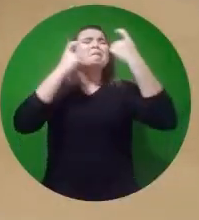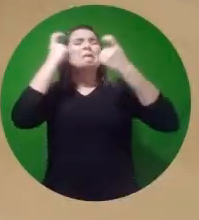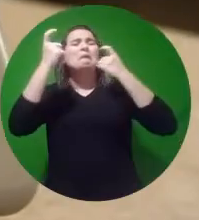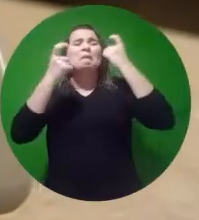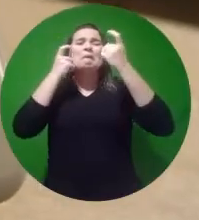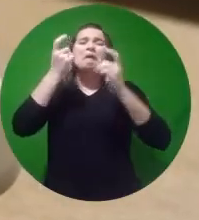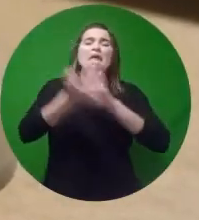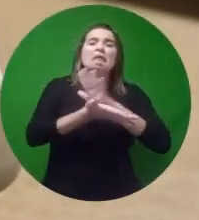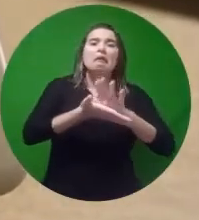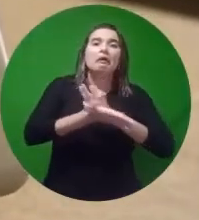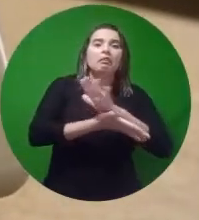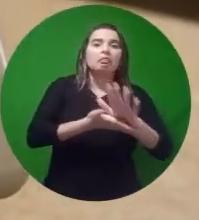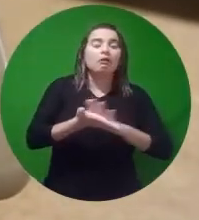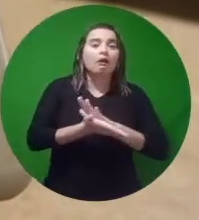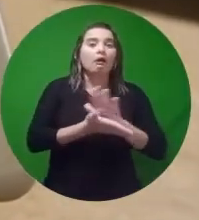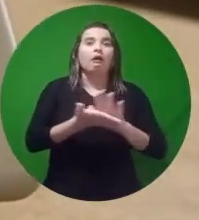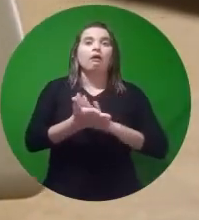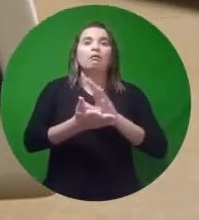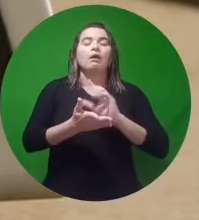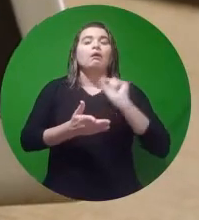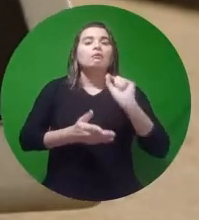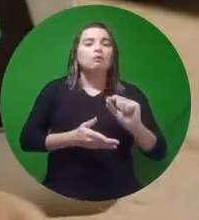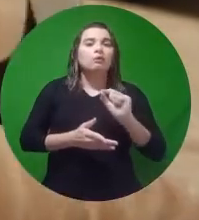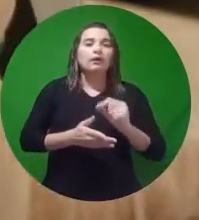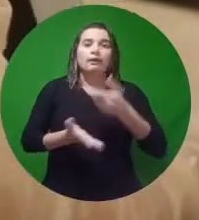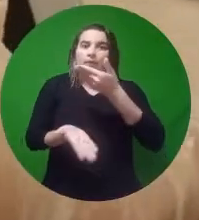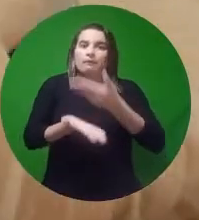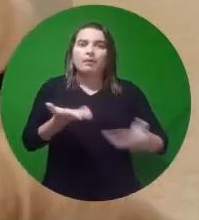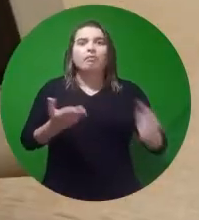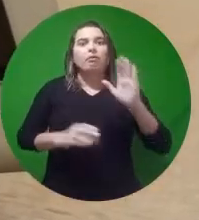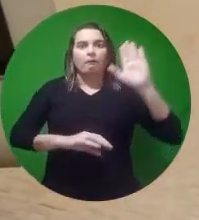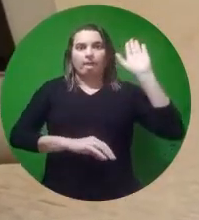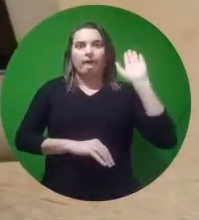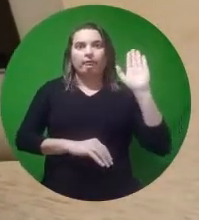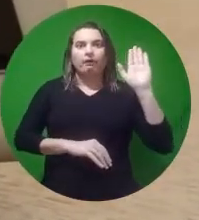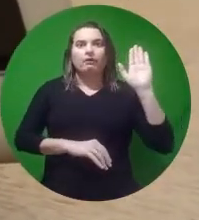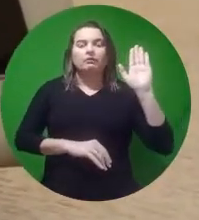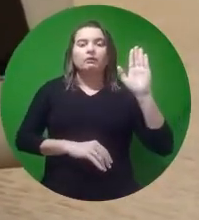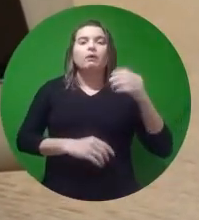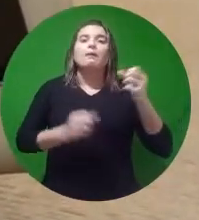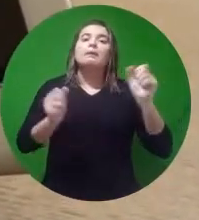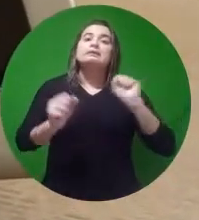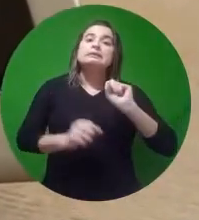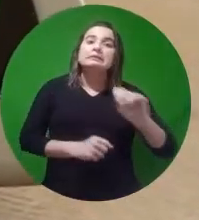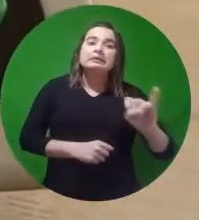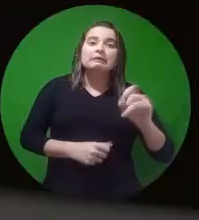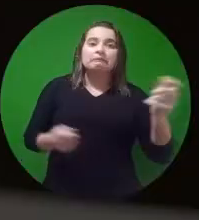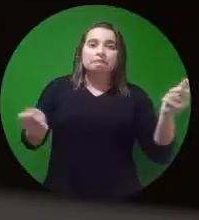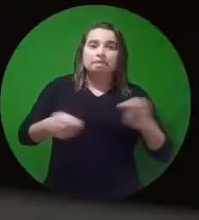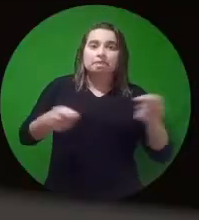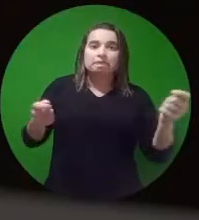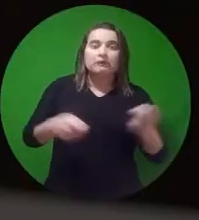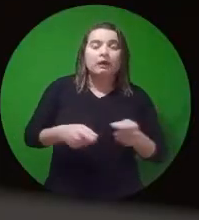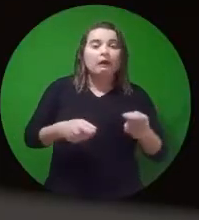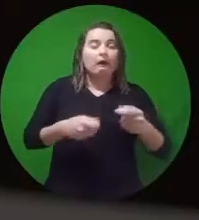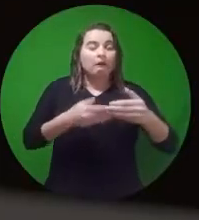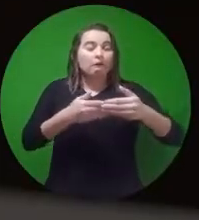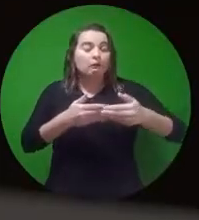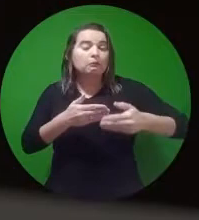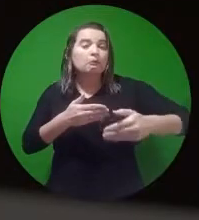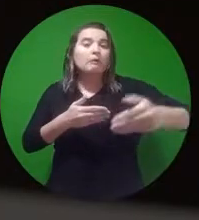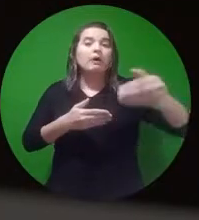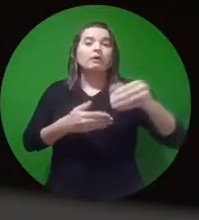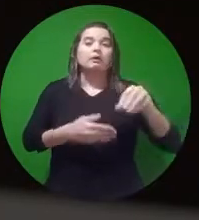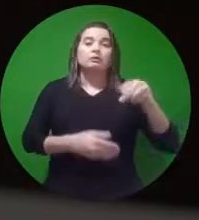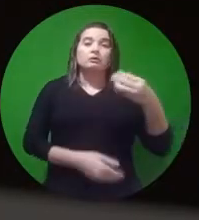mandato, punição prevista pela fidelidade partidária caso não haja o consentimento da legenda. De 3 de março a